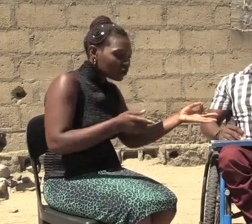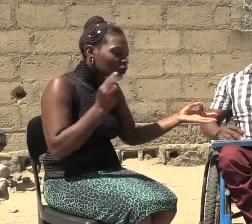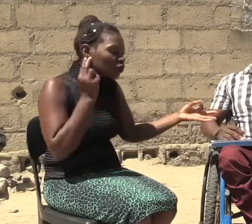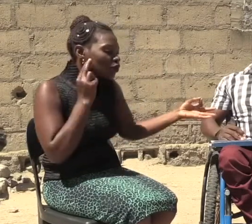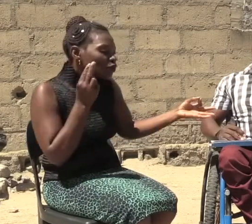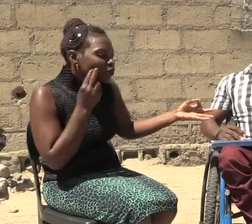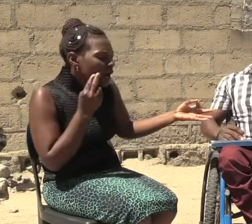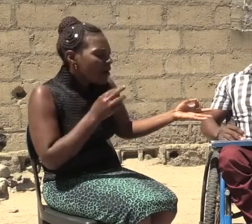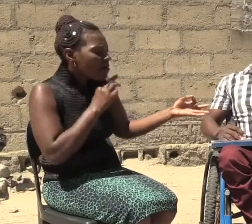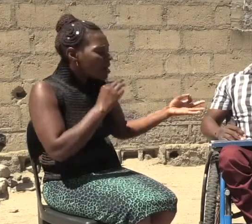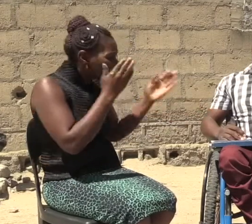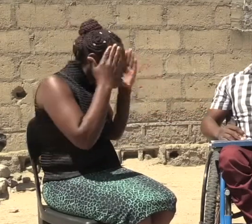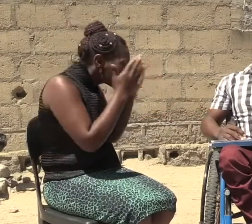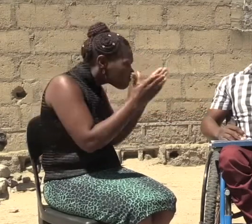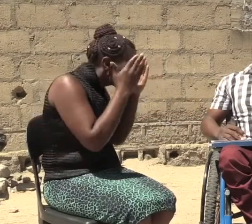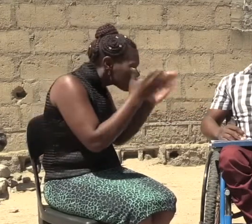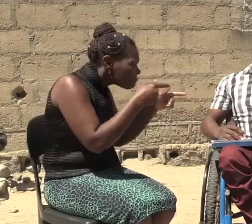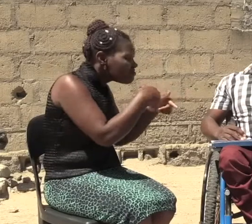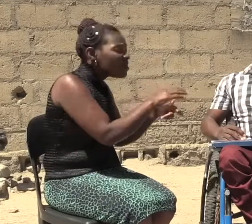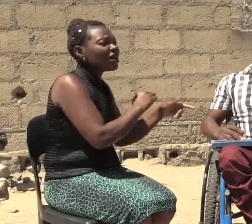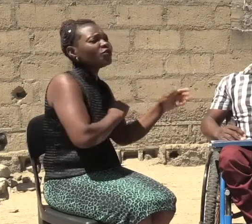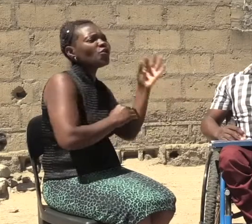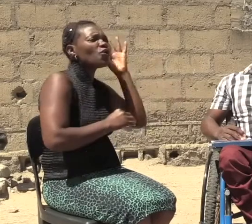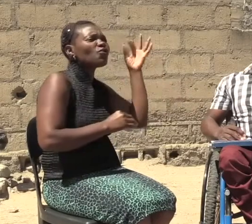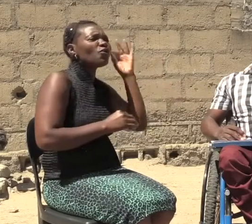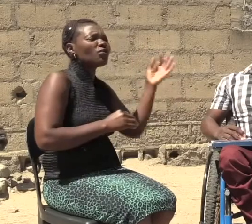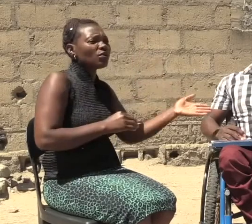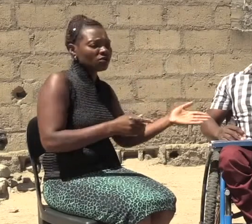e ouvintes é muito difícil.